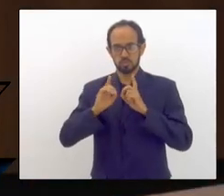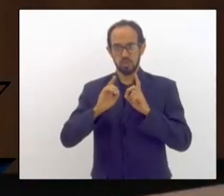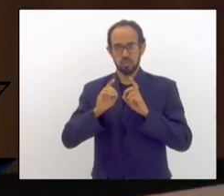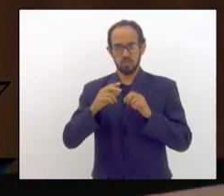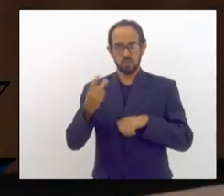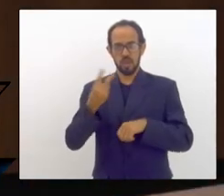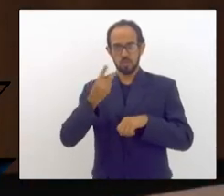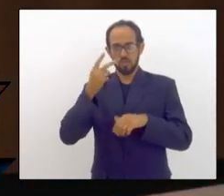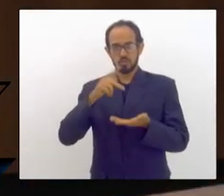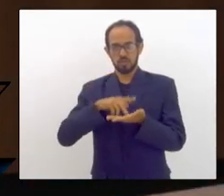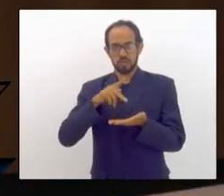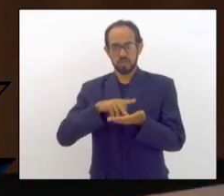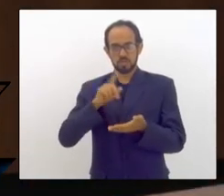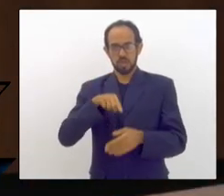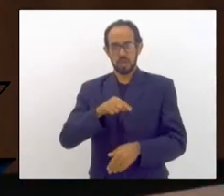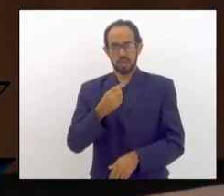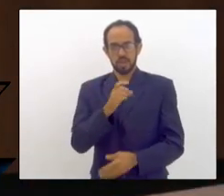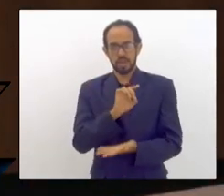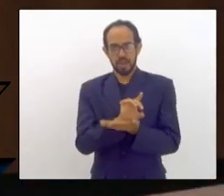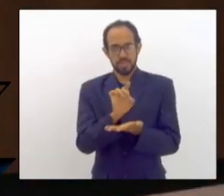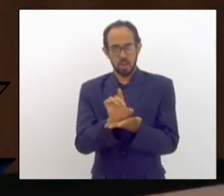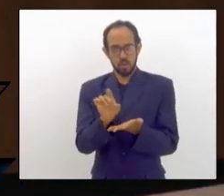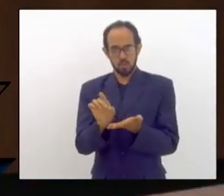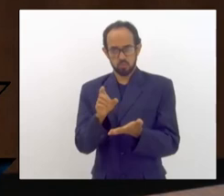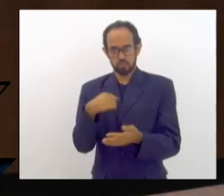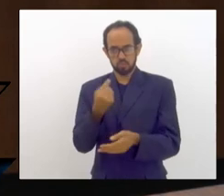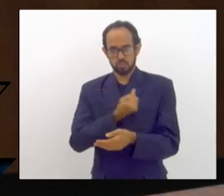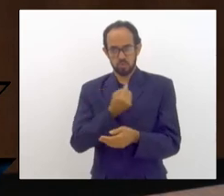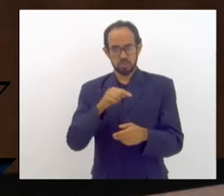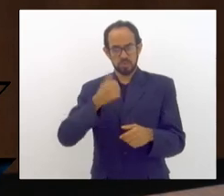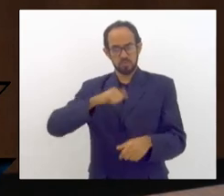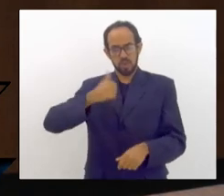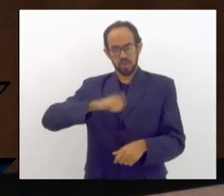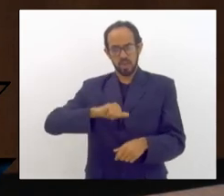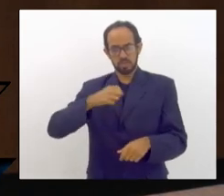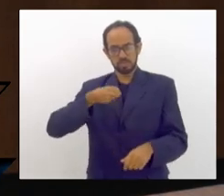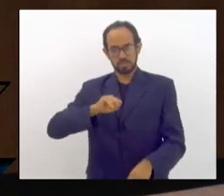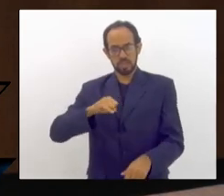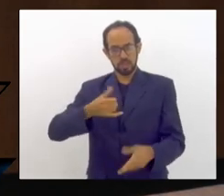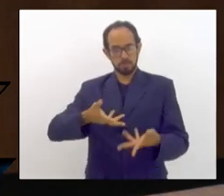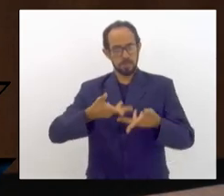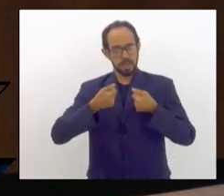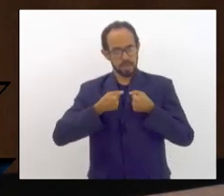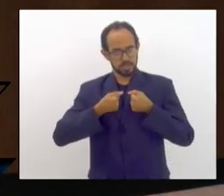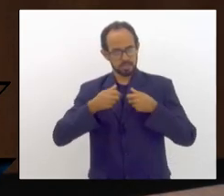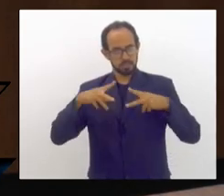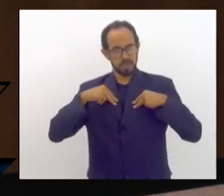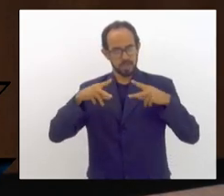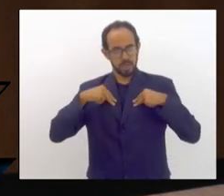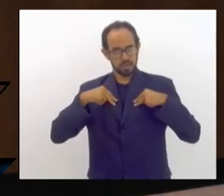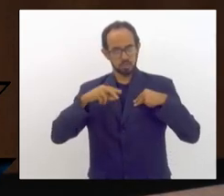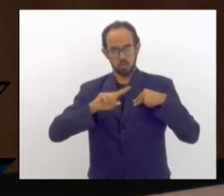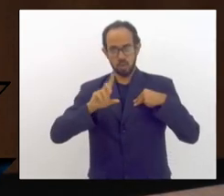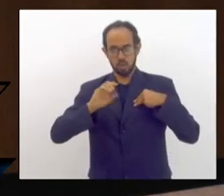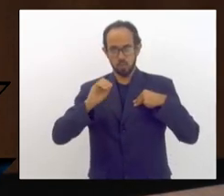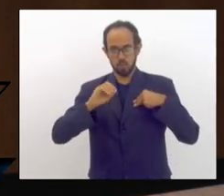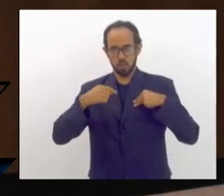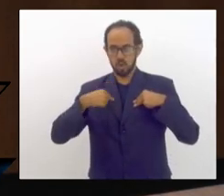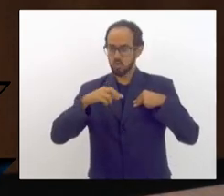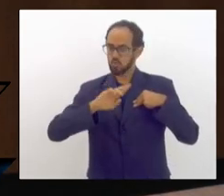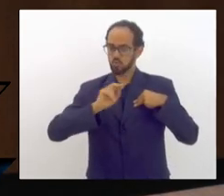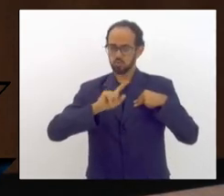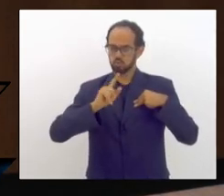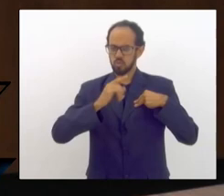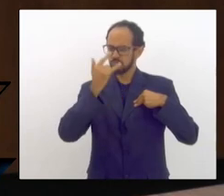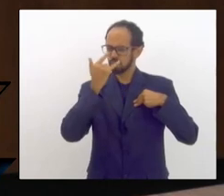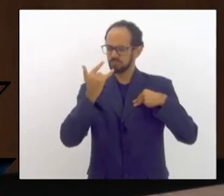verdade, é a gente, cada um de nós, avaliar se o agraciado merece ou não ser homenageado. Né? Eu, que não sou um fã de rap